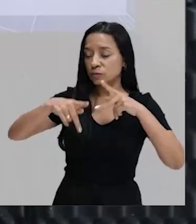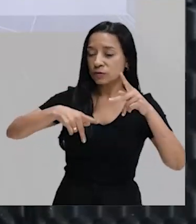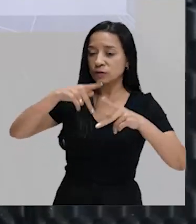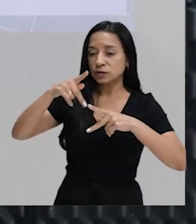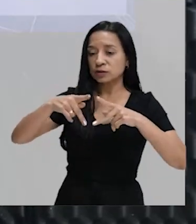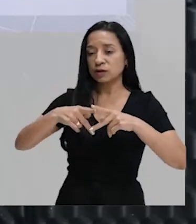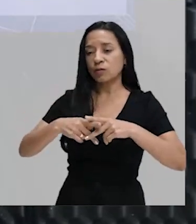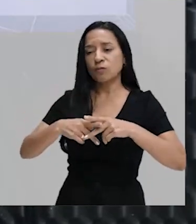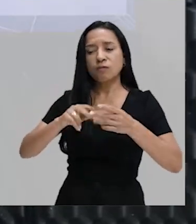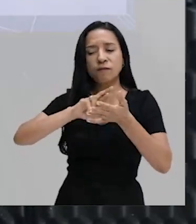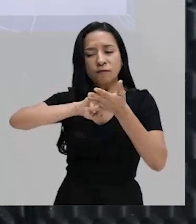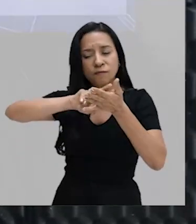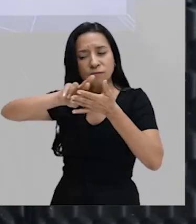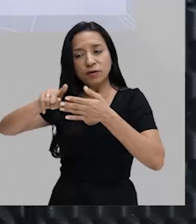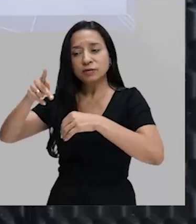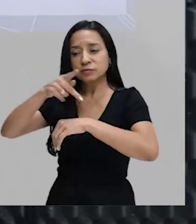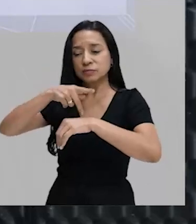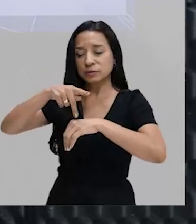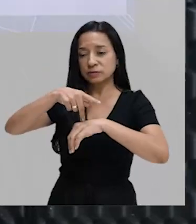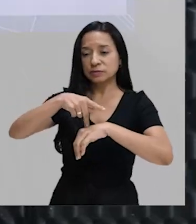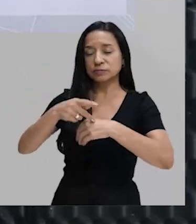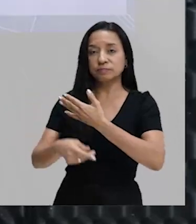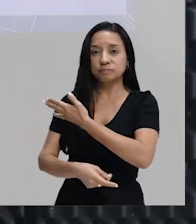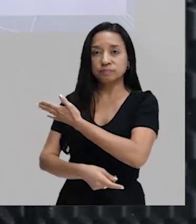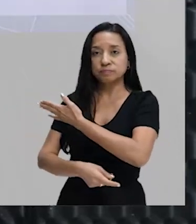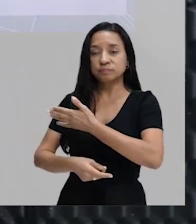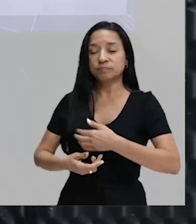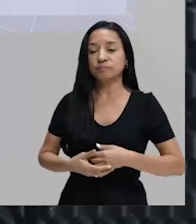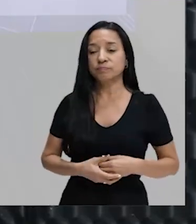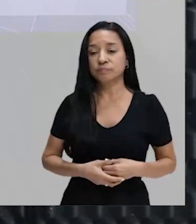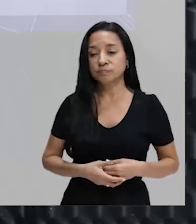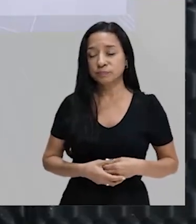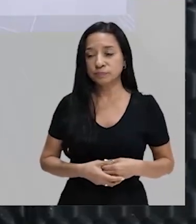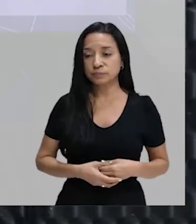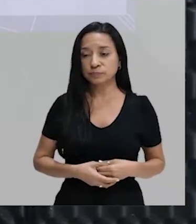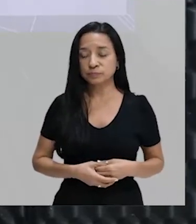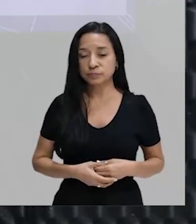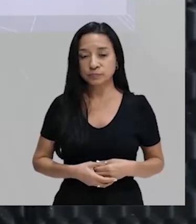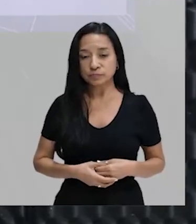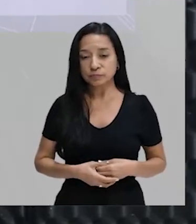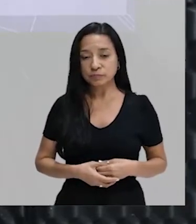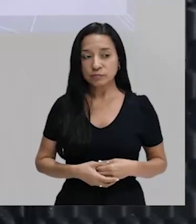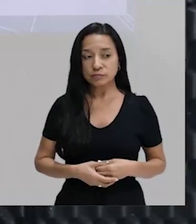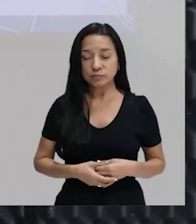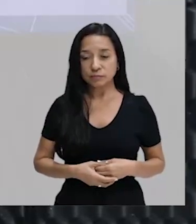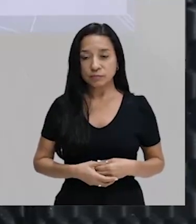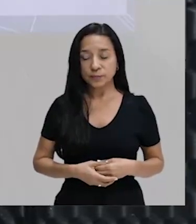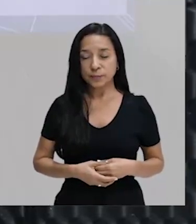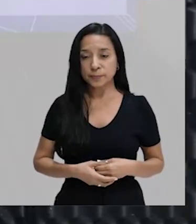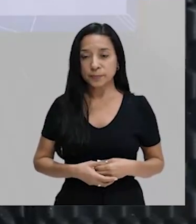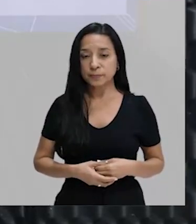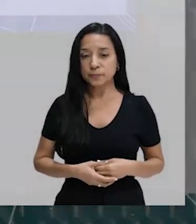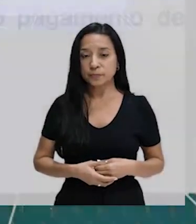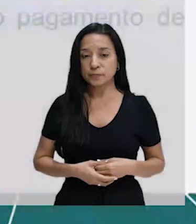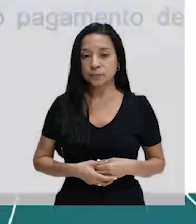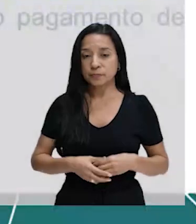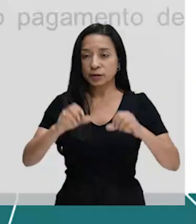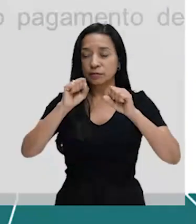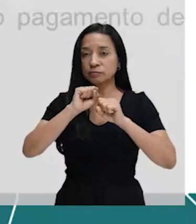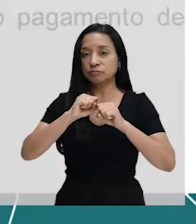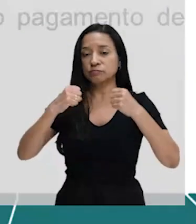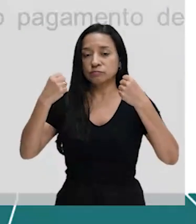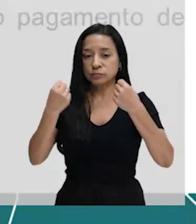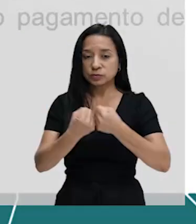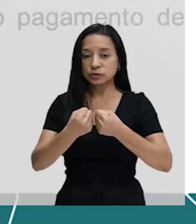Peru, Colômbia, Equador, uma parte da Bolívia, uma parte do Chile, uma parte da Argentina. A